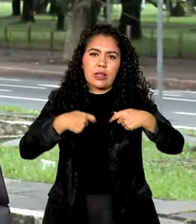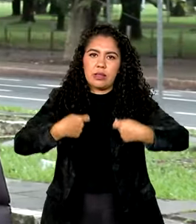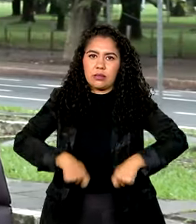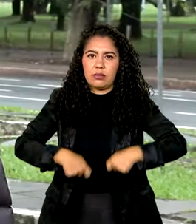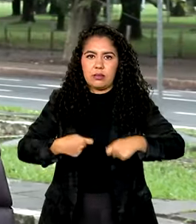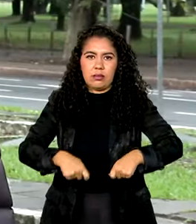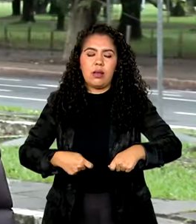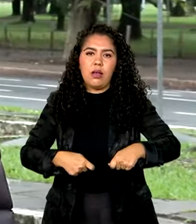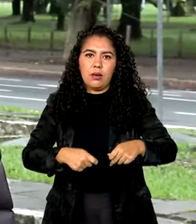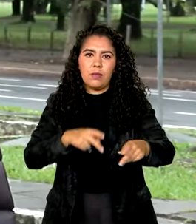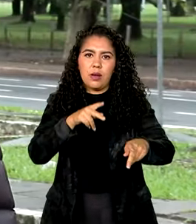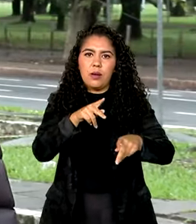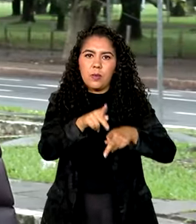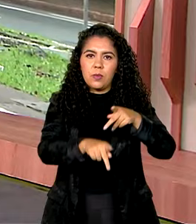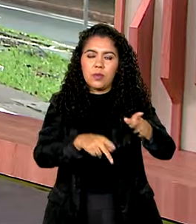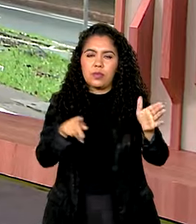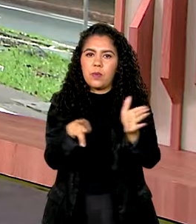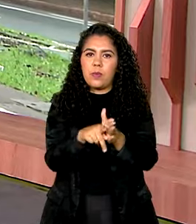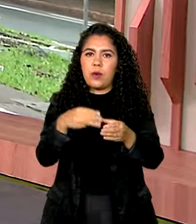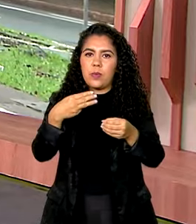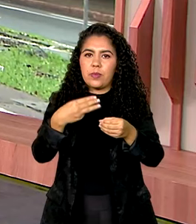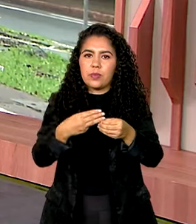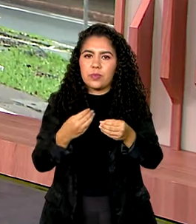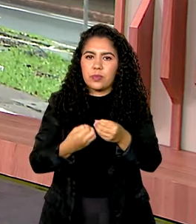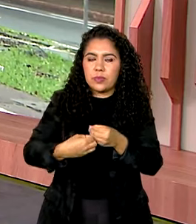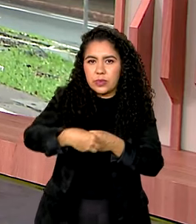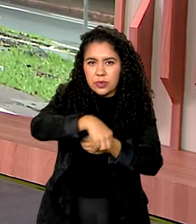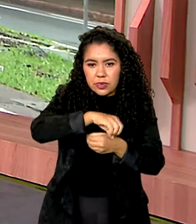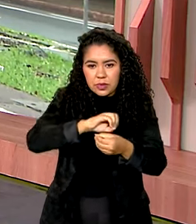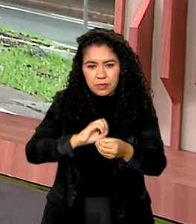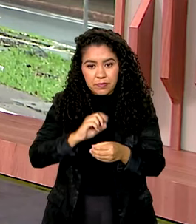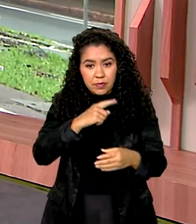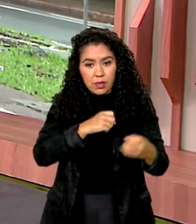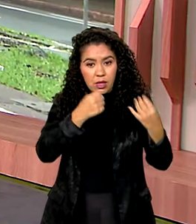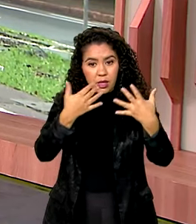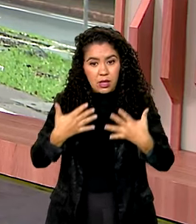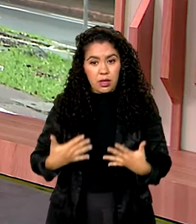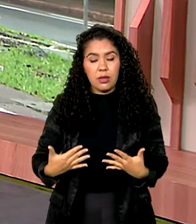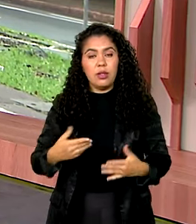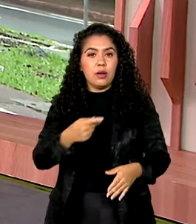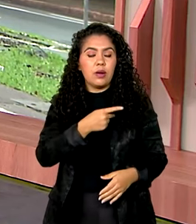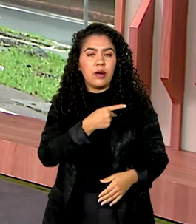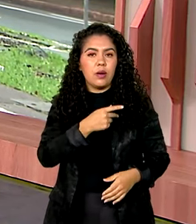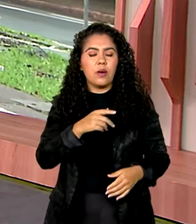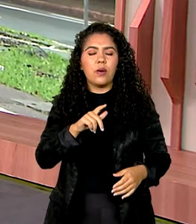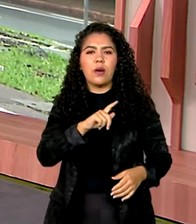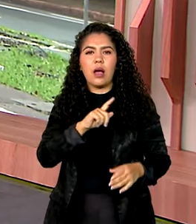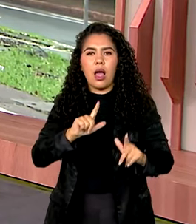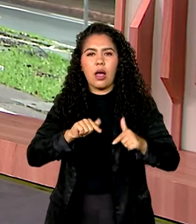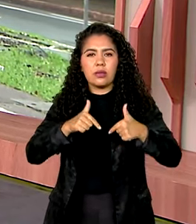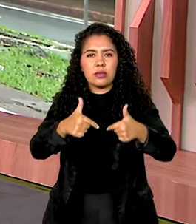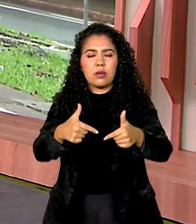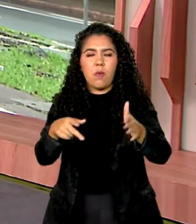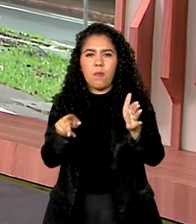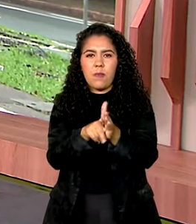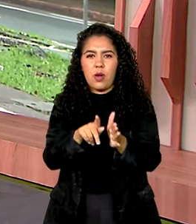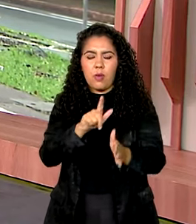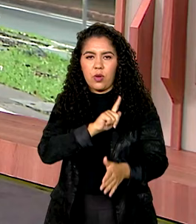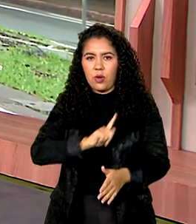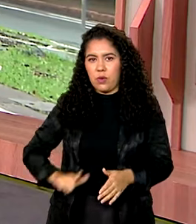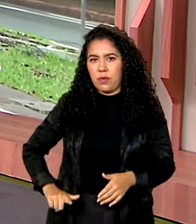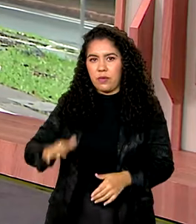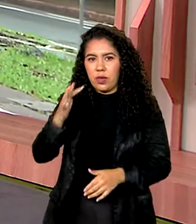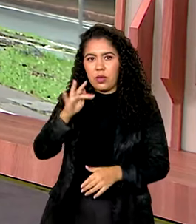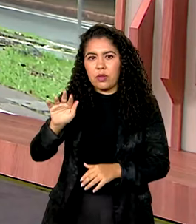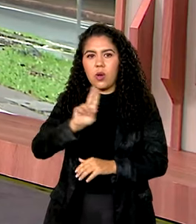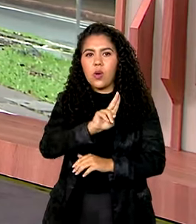desses municípios. Pois é, Graciele, uma das ações do governo federal aí é o PRONAMP Emergencial,